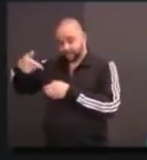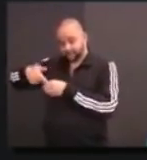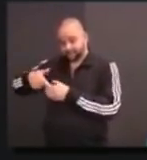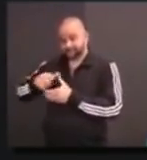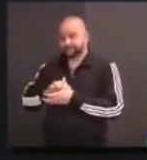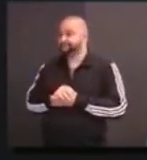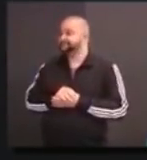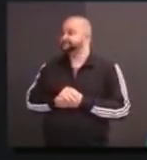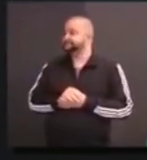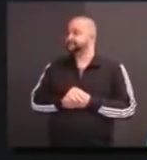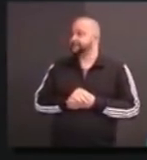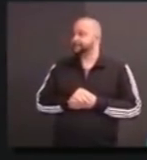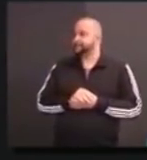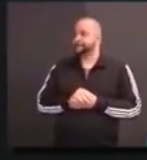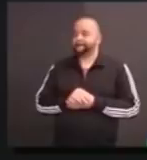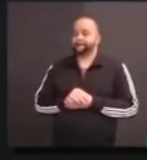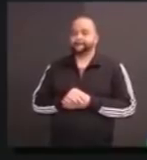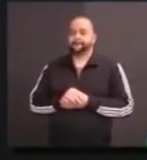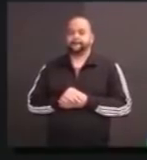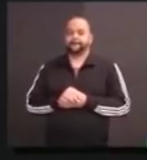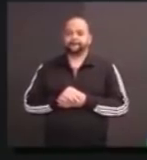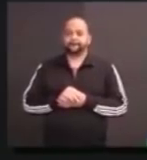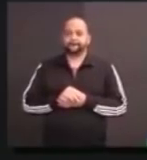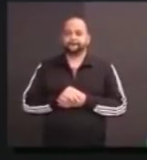nesse posto de gasolina.